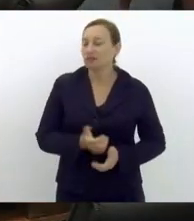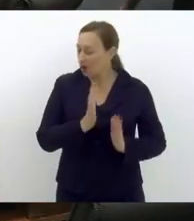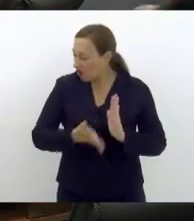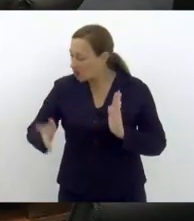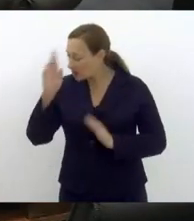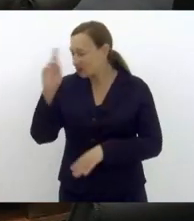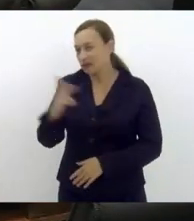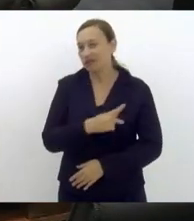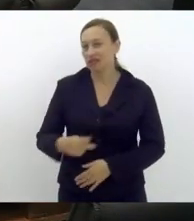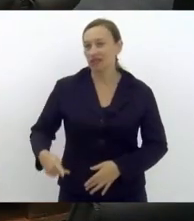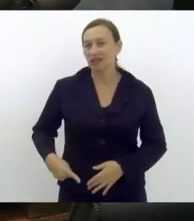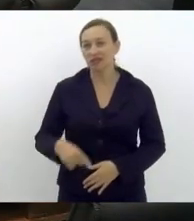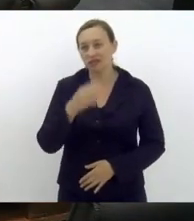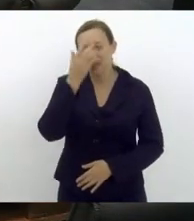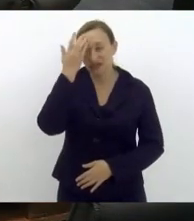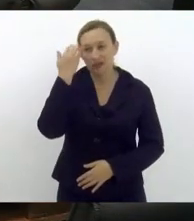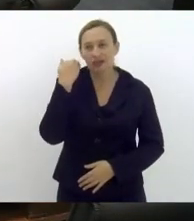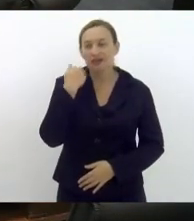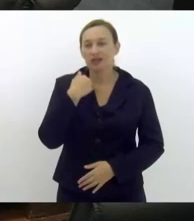presidente.